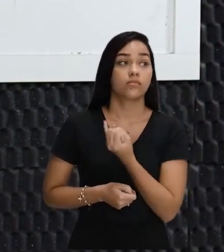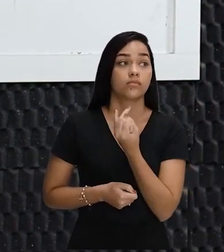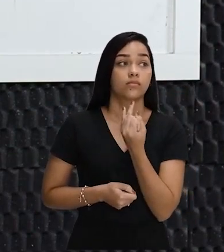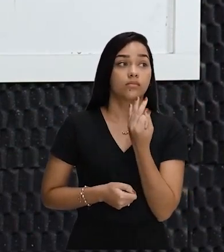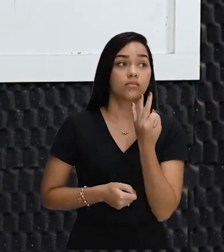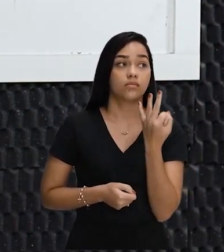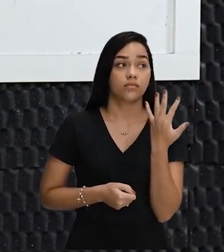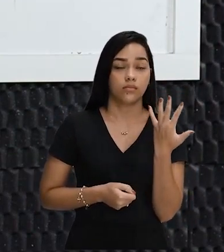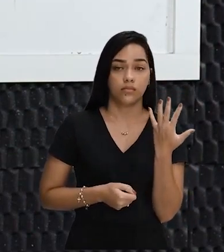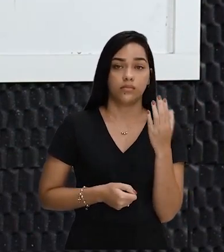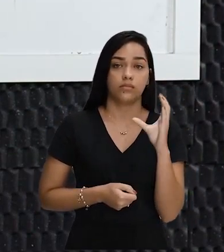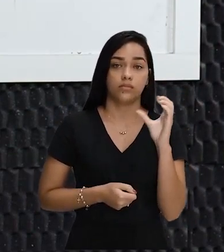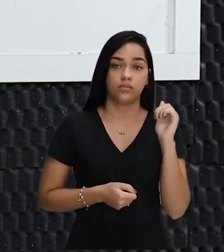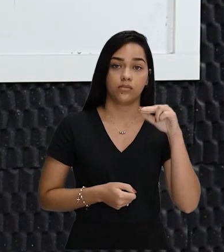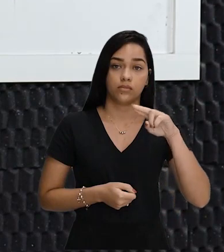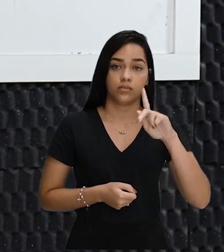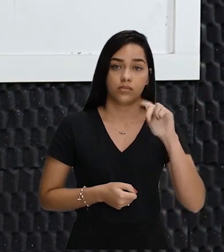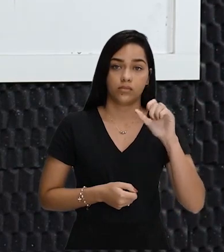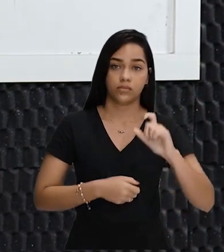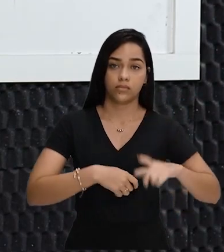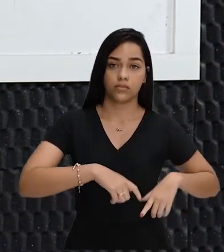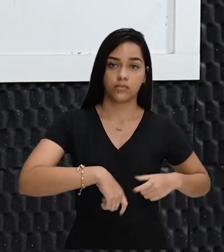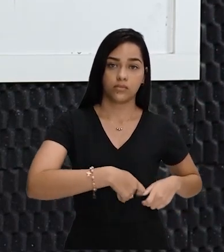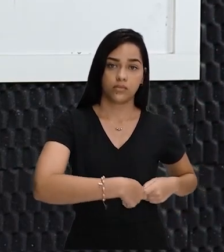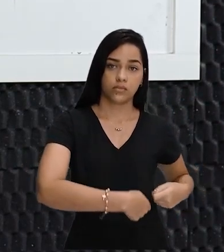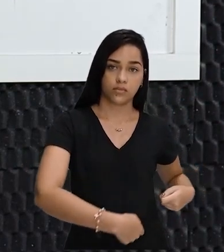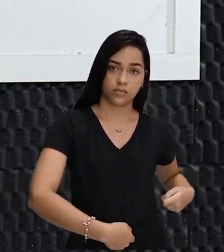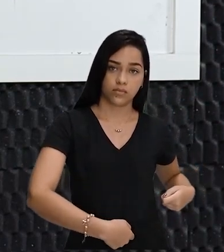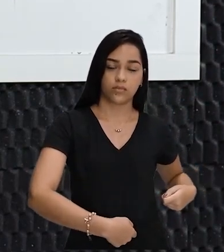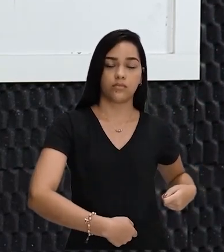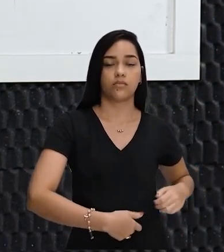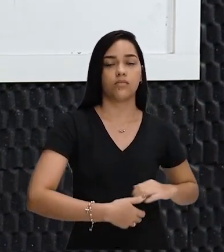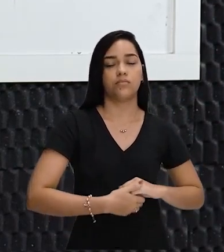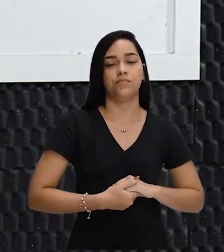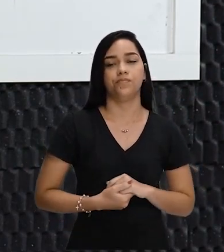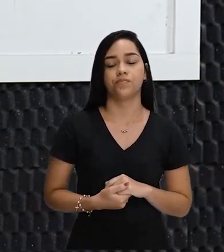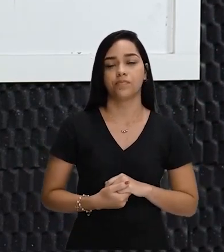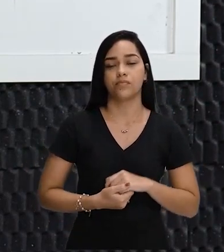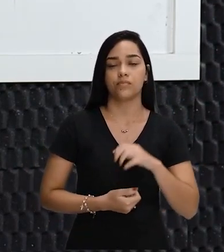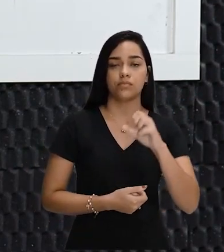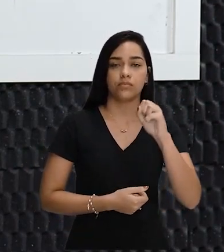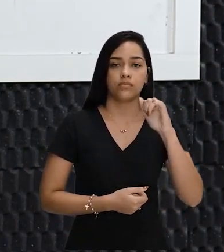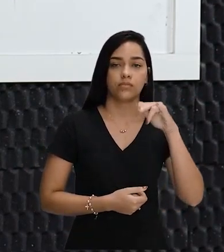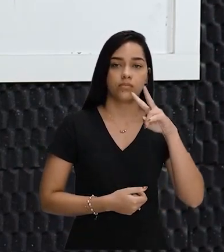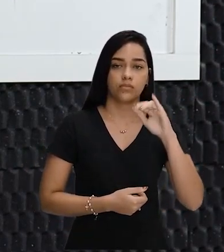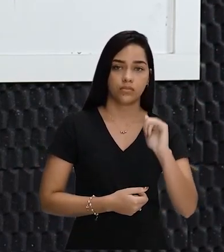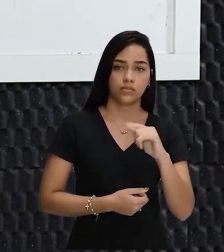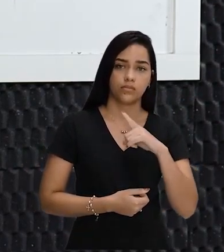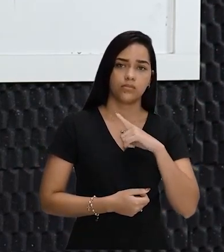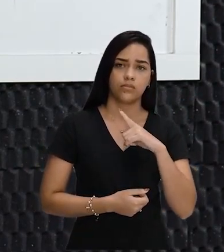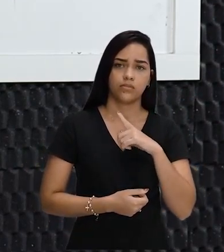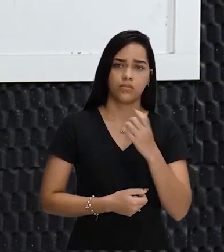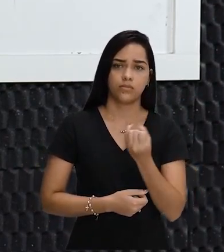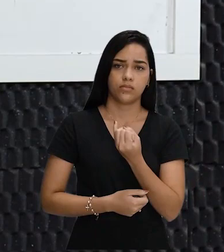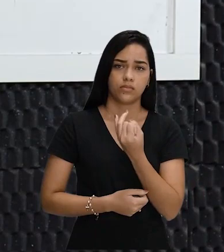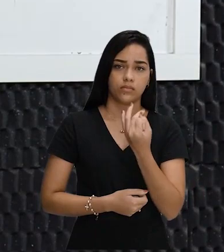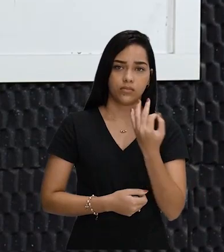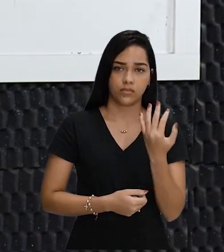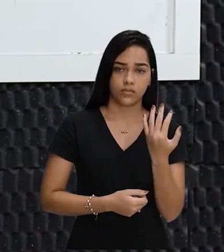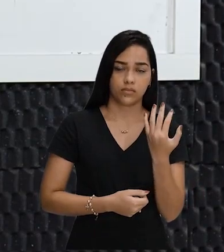de cangas que Silvia tem tá Silvia tem uma quantidade